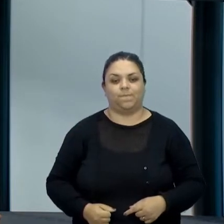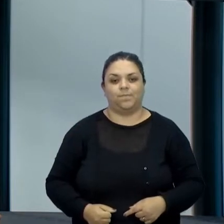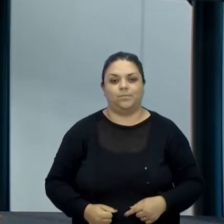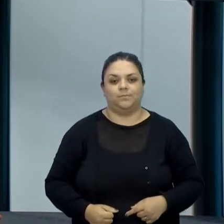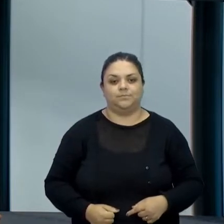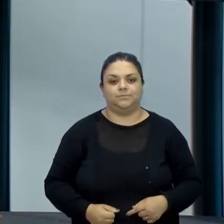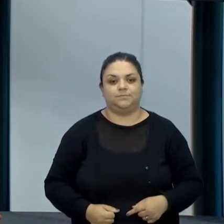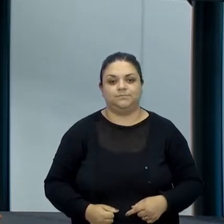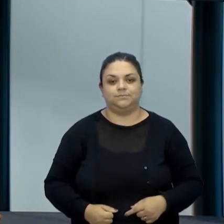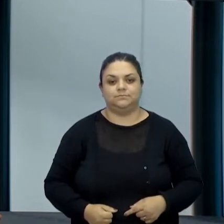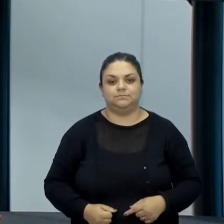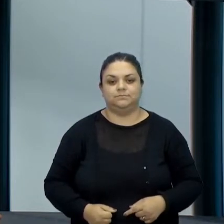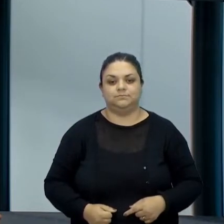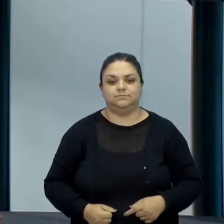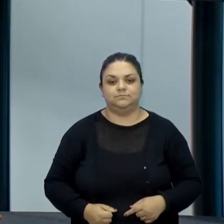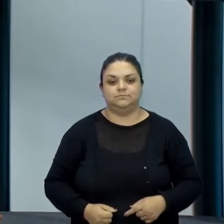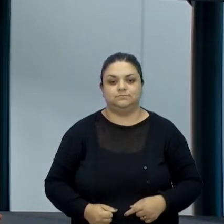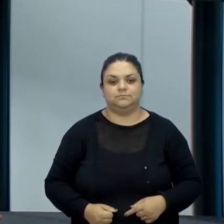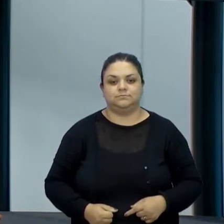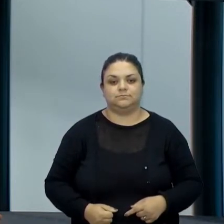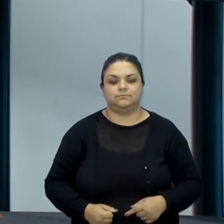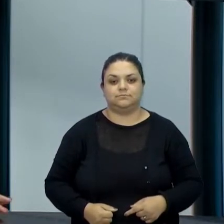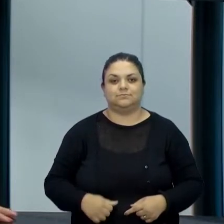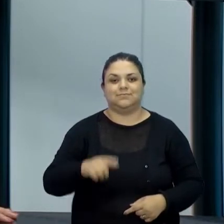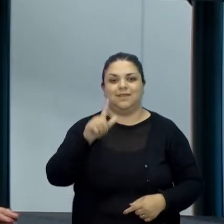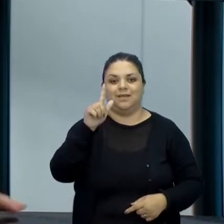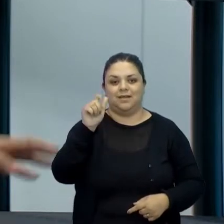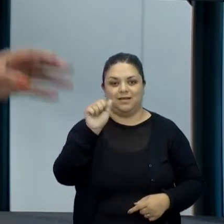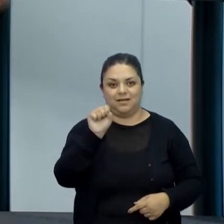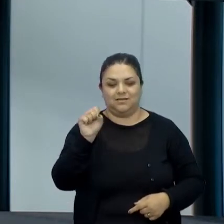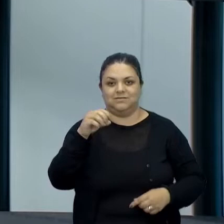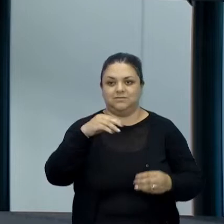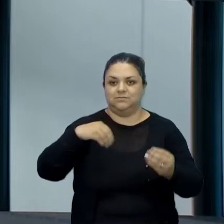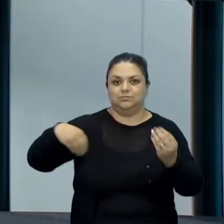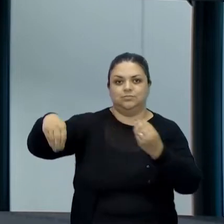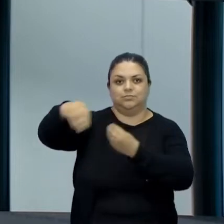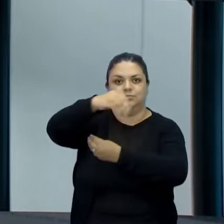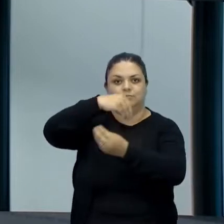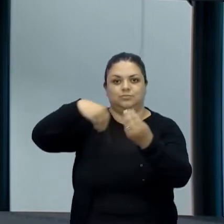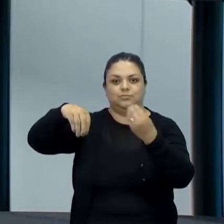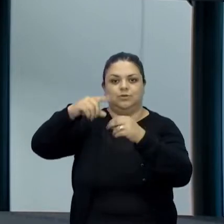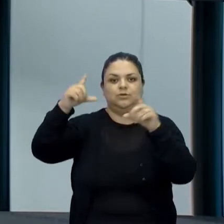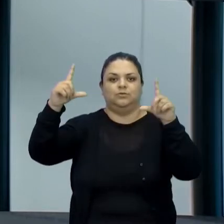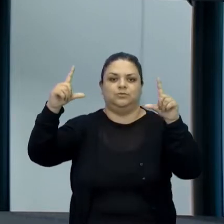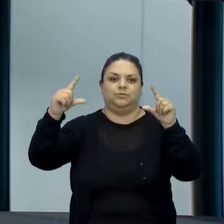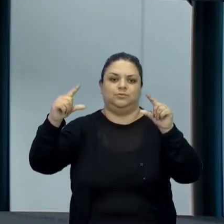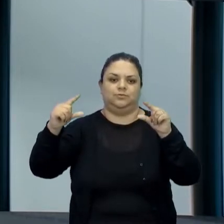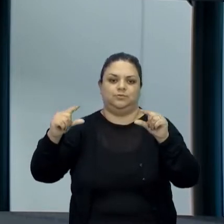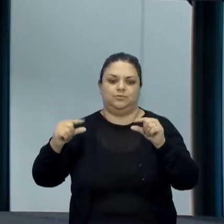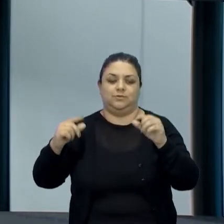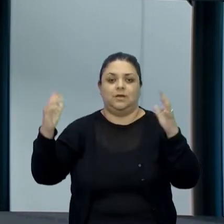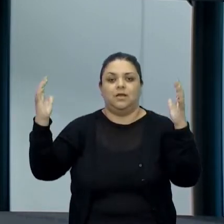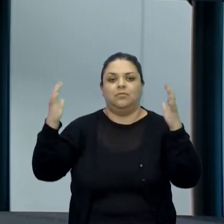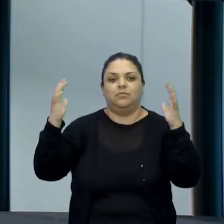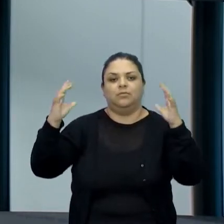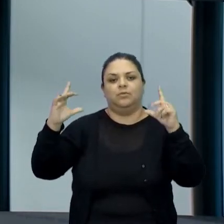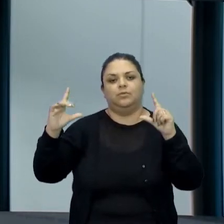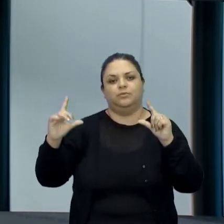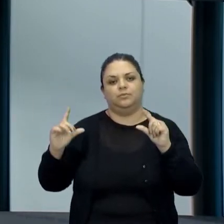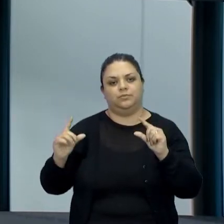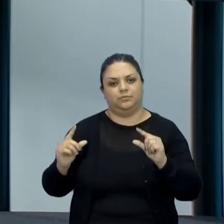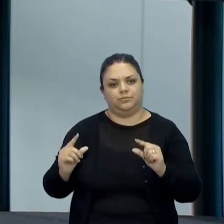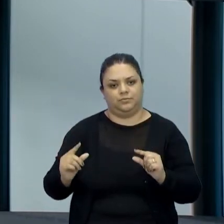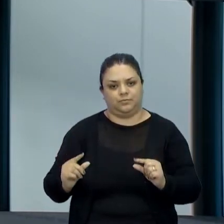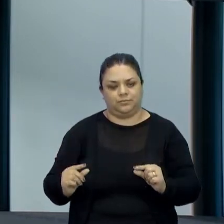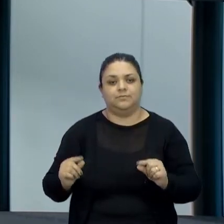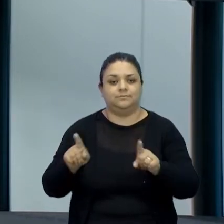menor a quantidade de gases disponíveis, tá certo? Então, a pressão acaba se reduzindo, porque é